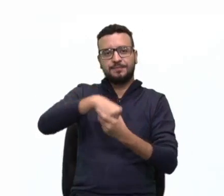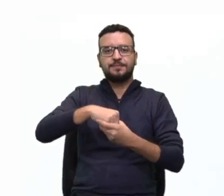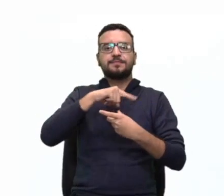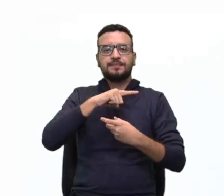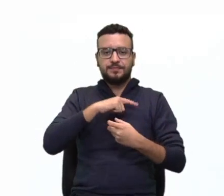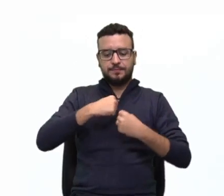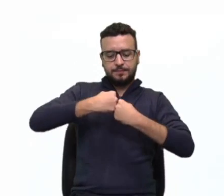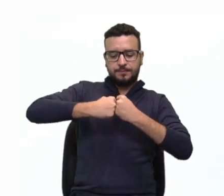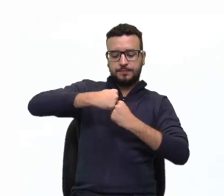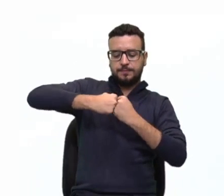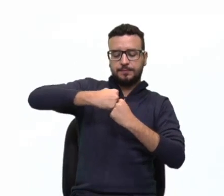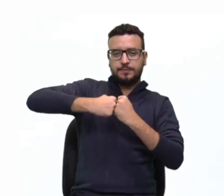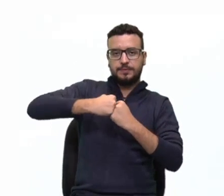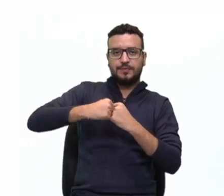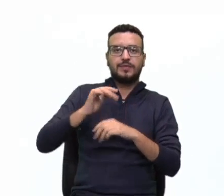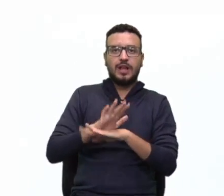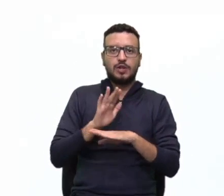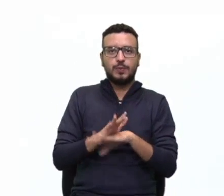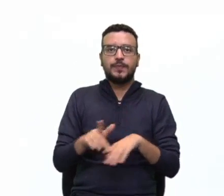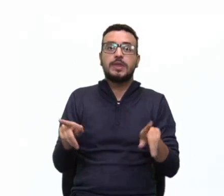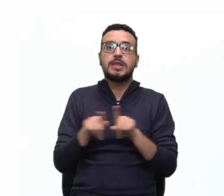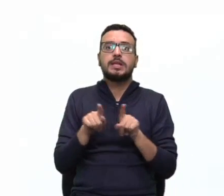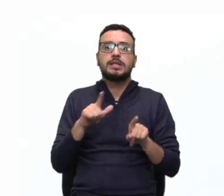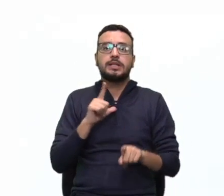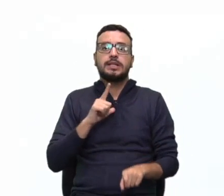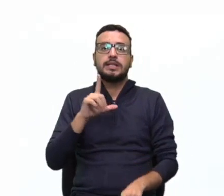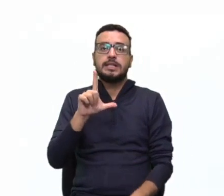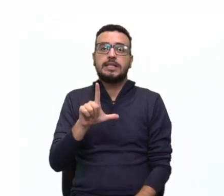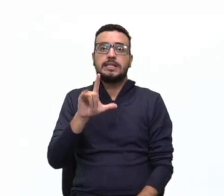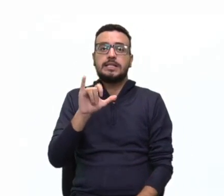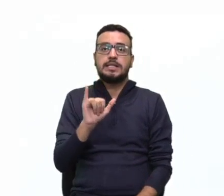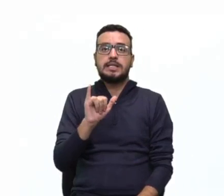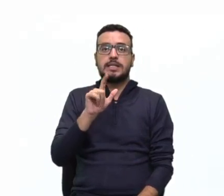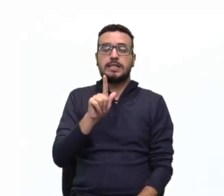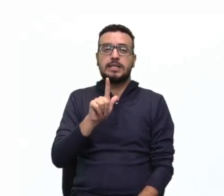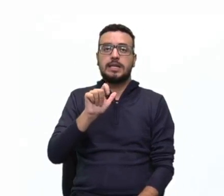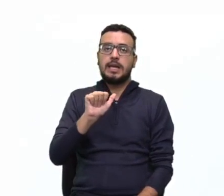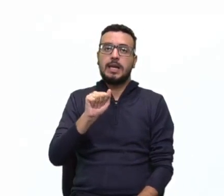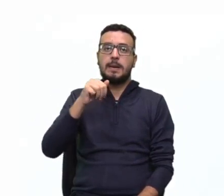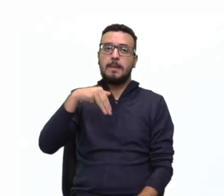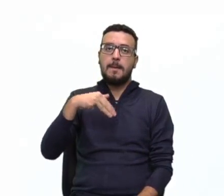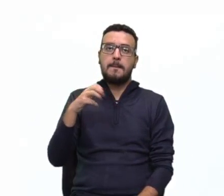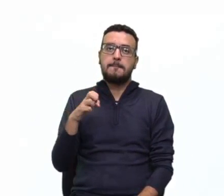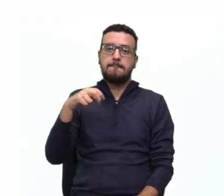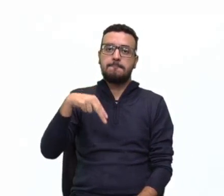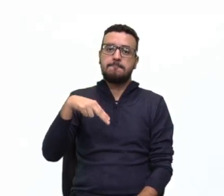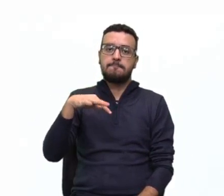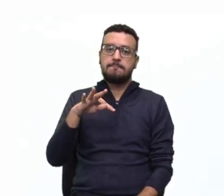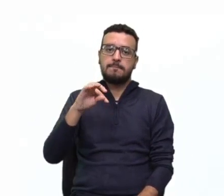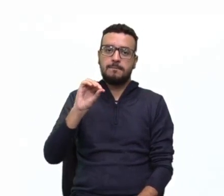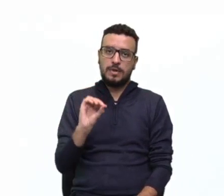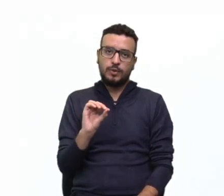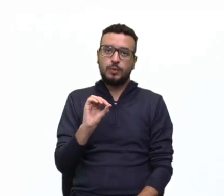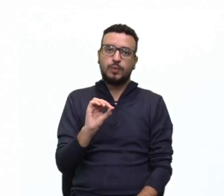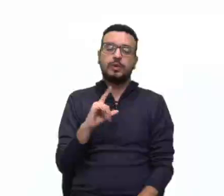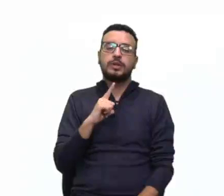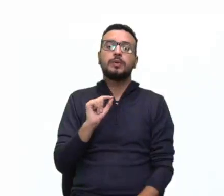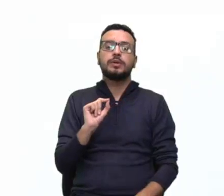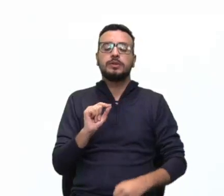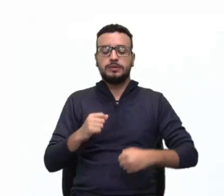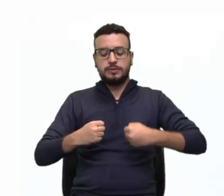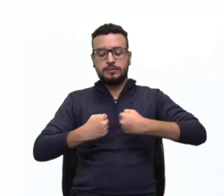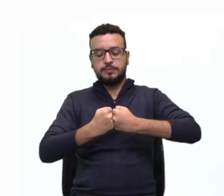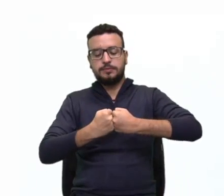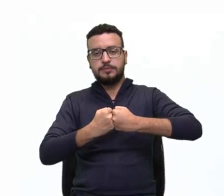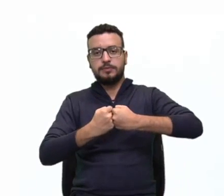temos ligamentos, tá? Muitas articulações elas são presas também, são estabilizadas por ligamentos, que